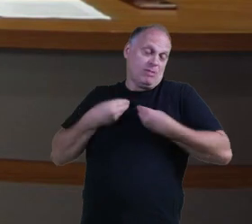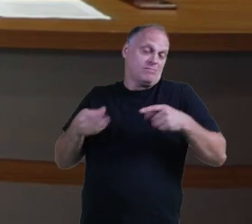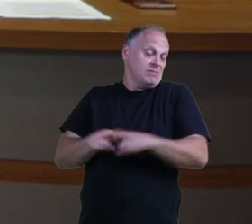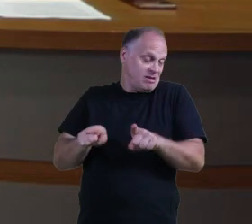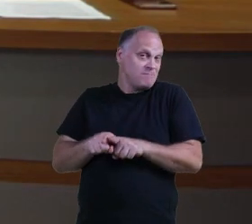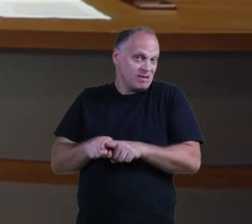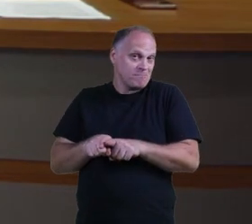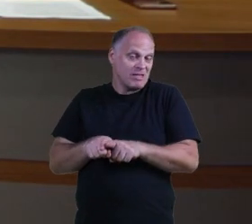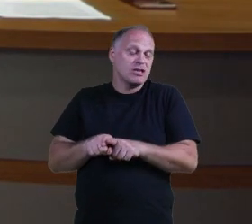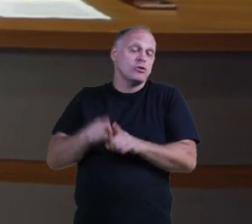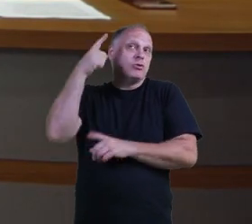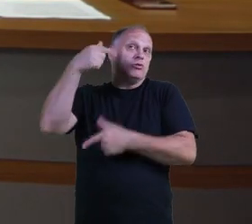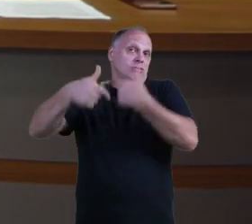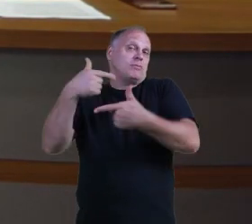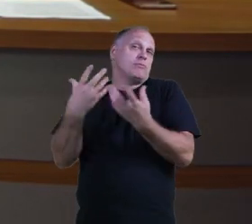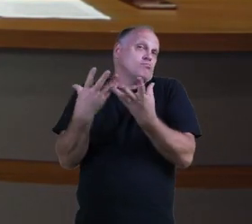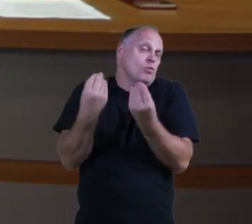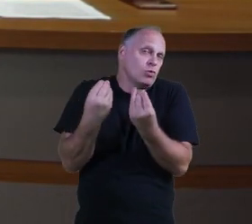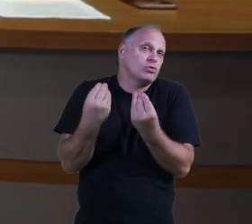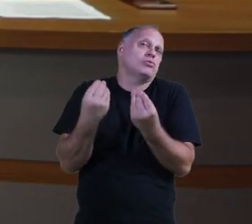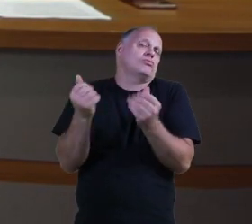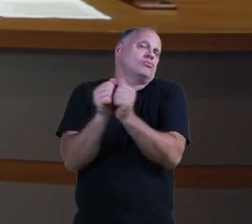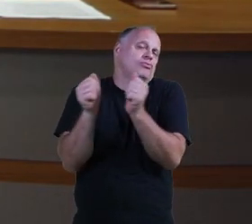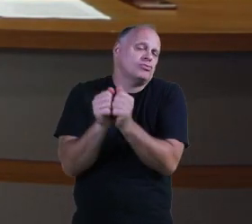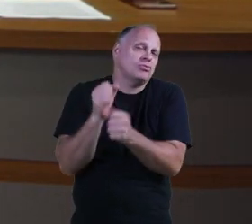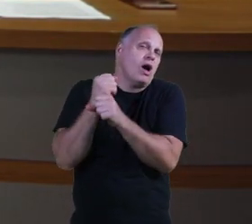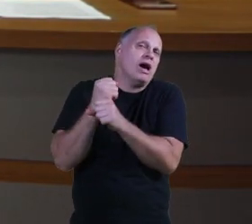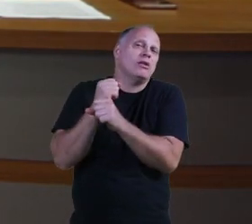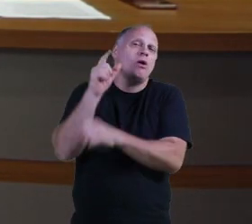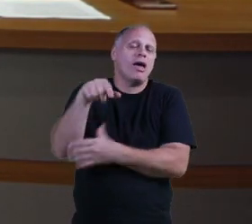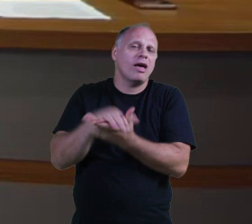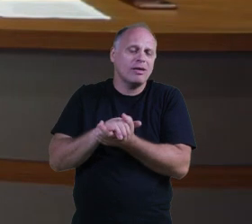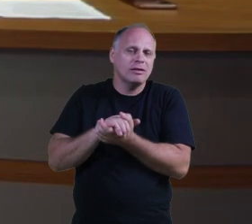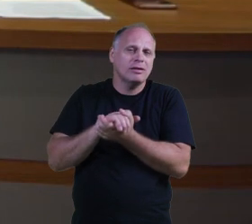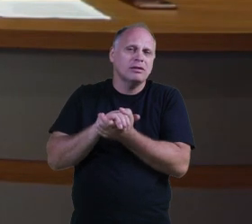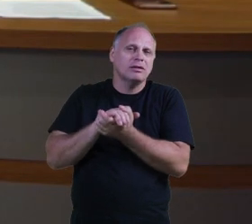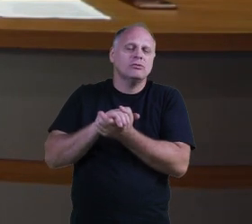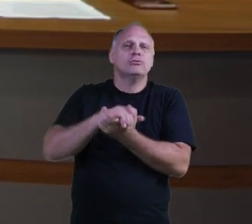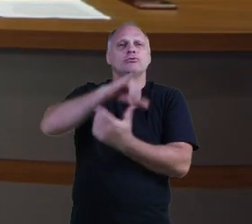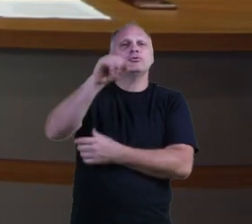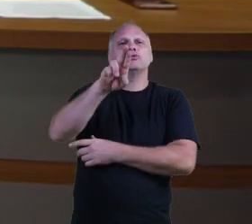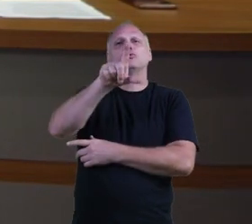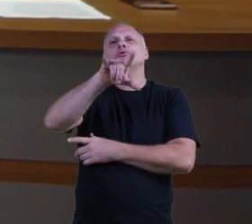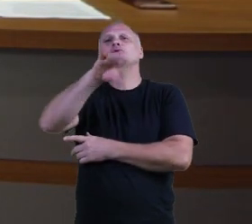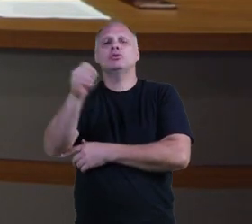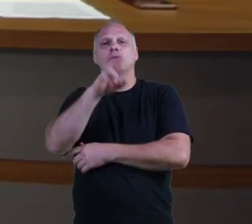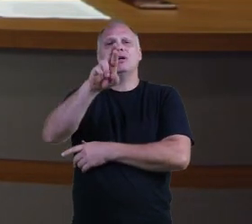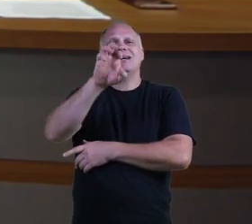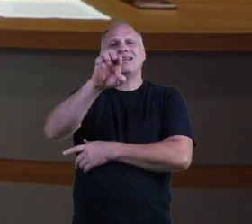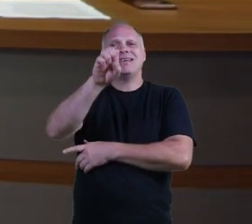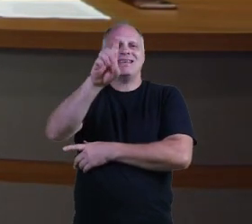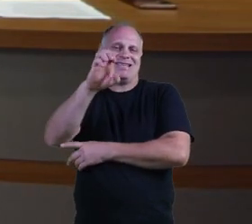virando um evento. Isso, então eu fiquei muito tempo fora, né, assim. Mas foi um aprendizado também, um